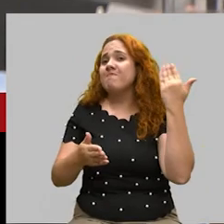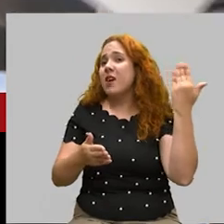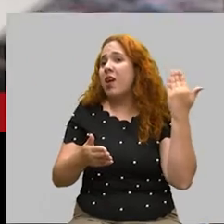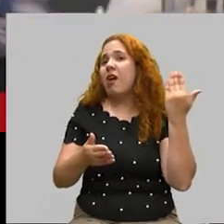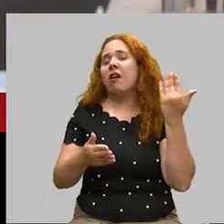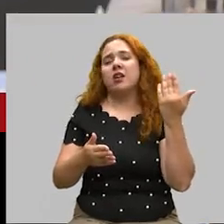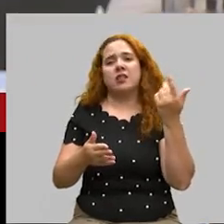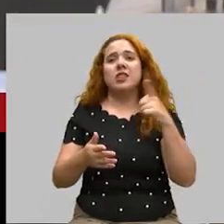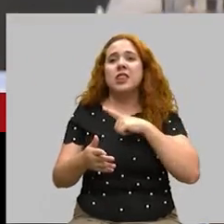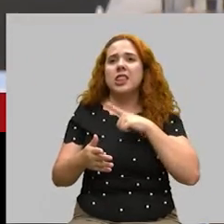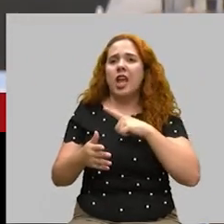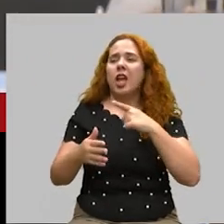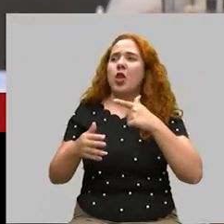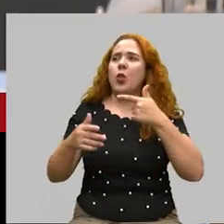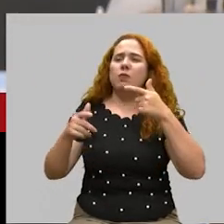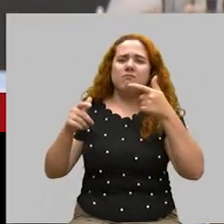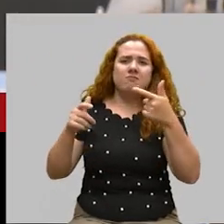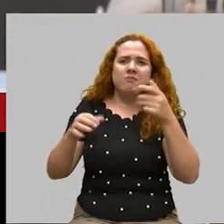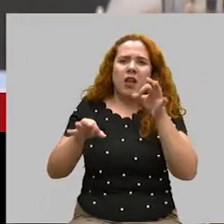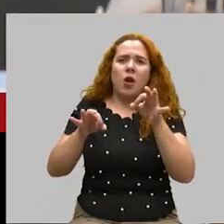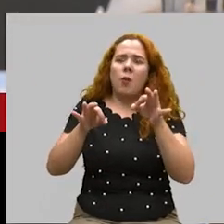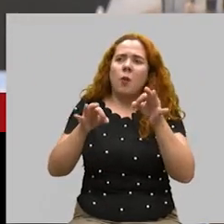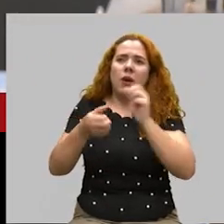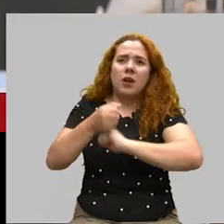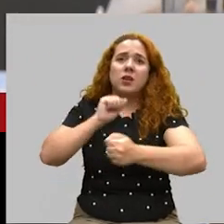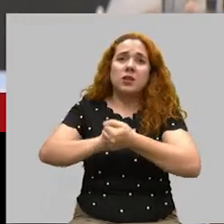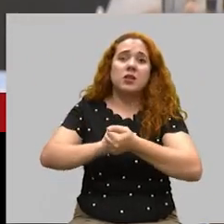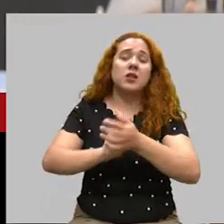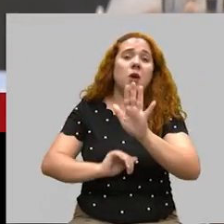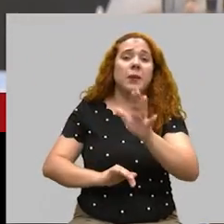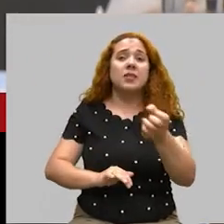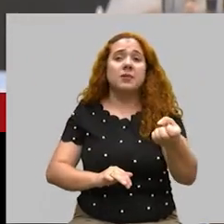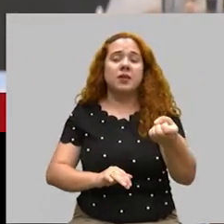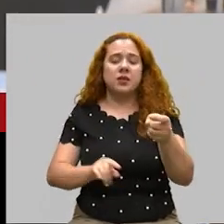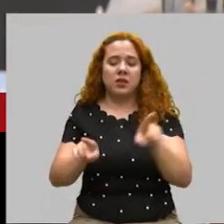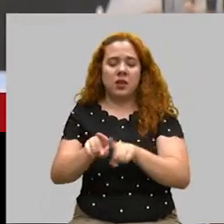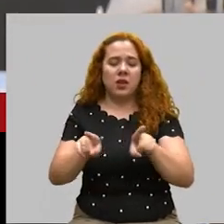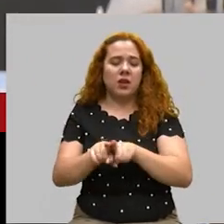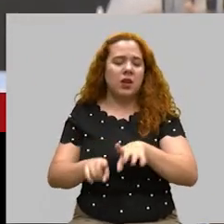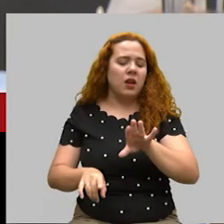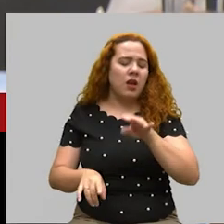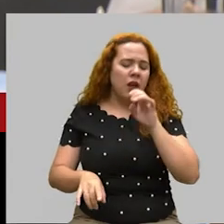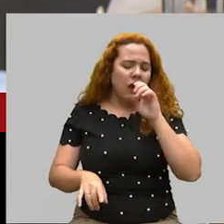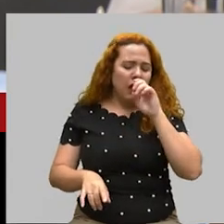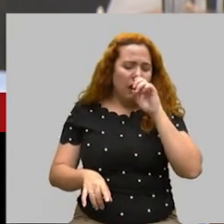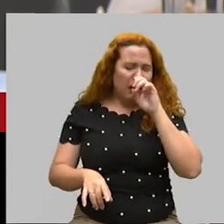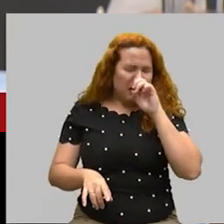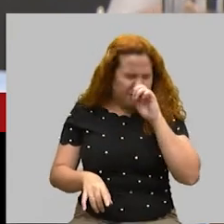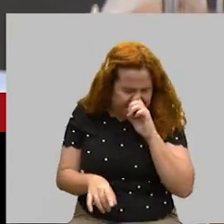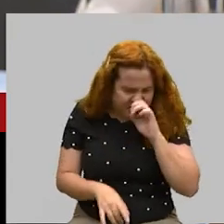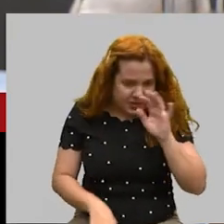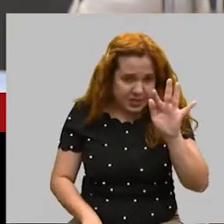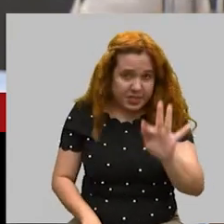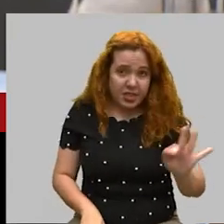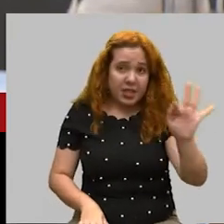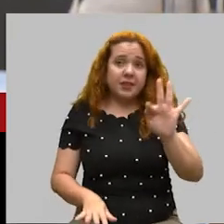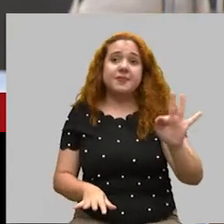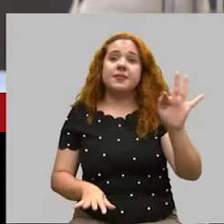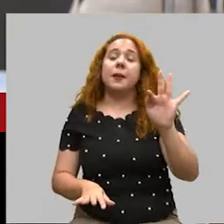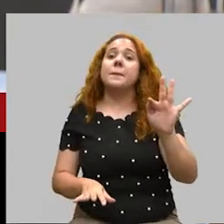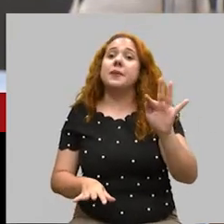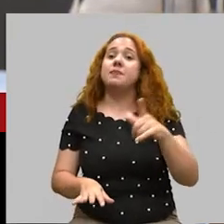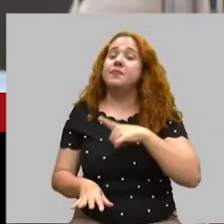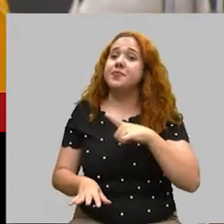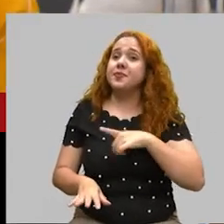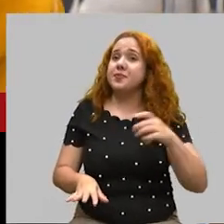Eh e tem universidades mais novas como a minha que tá fazendo 18 anos e a gente tem diversos diversos desafios e